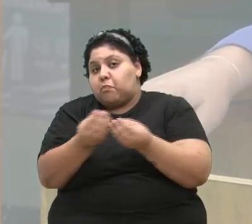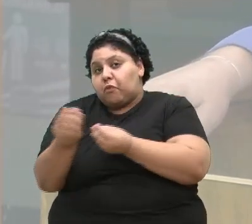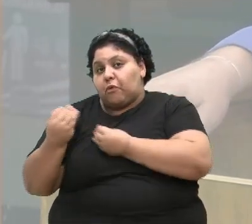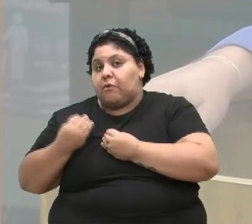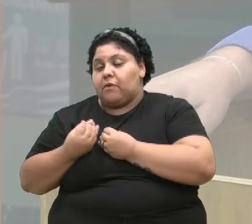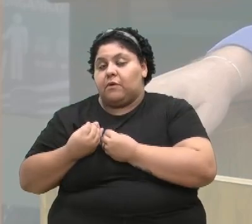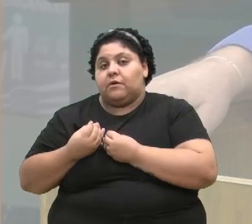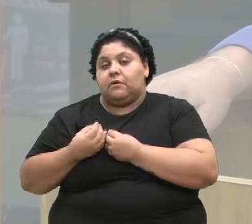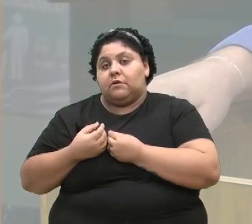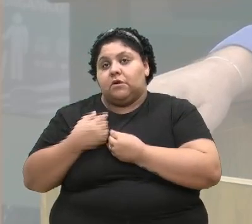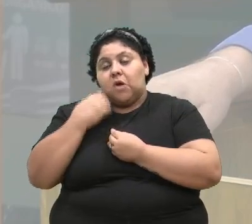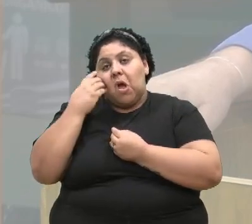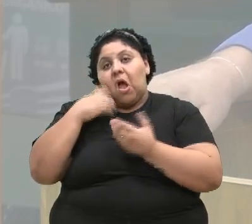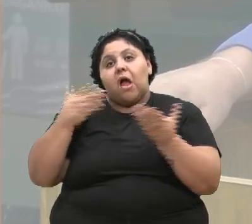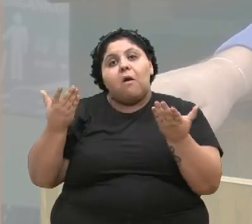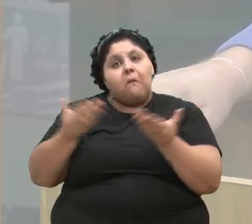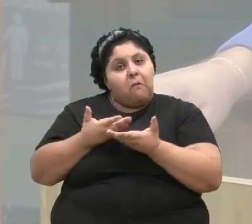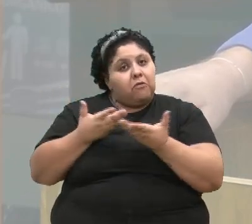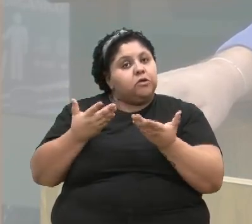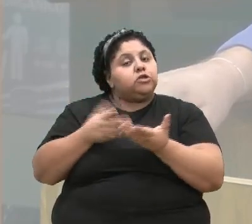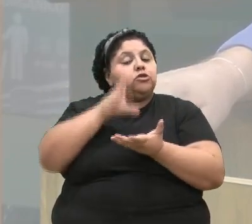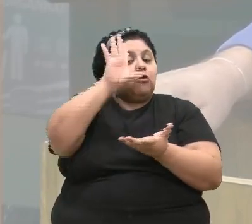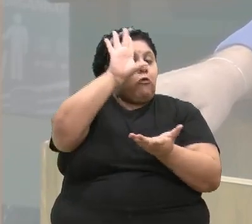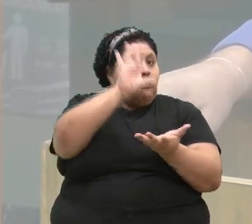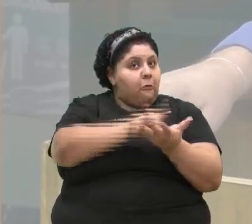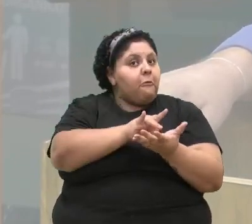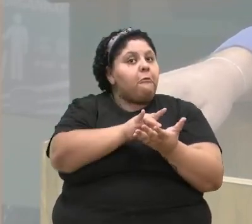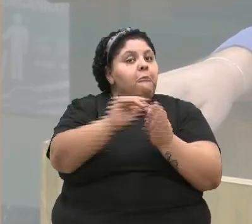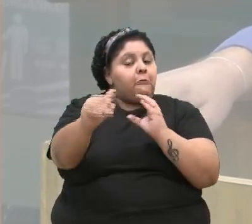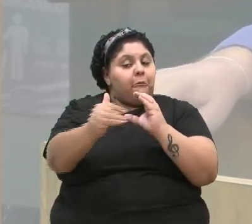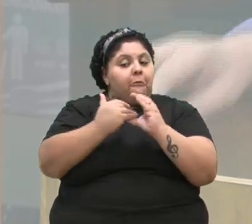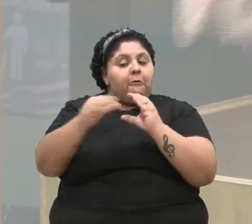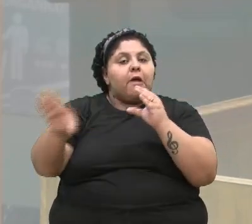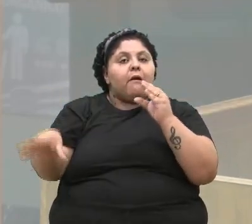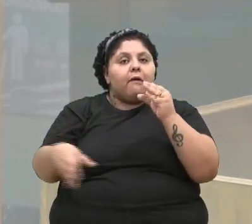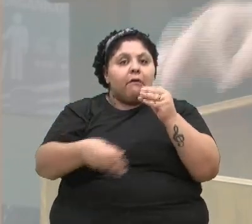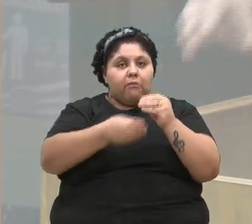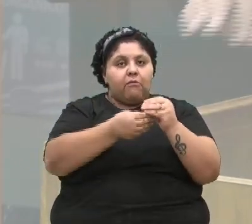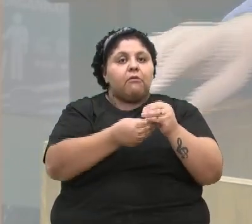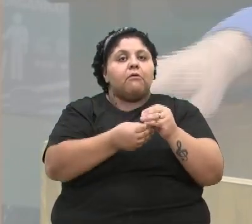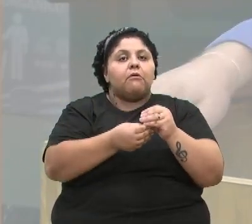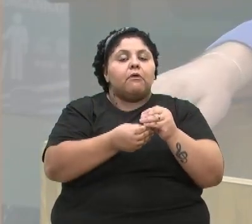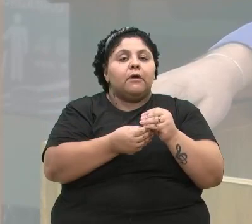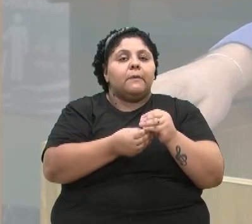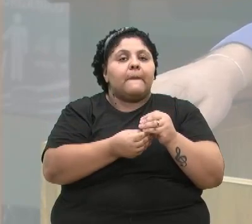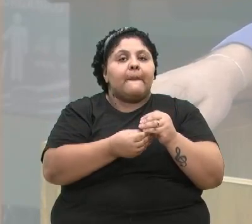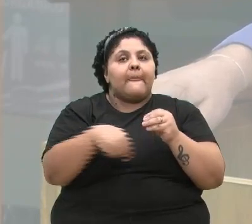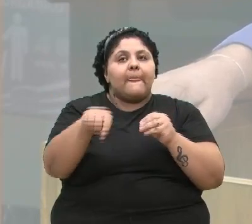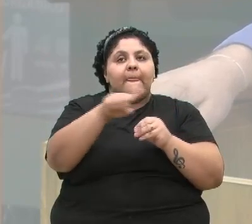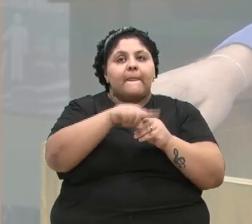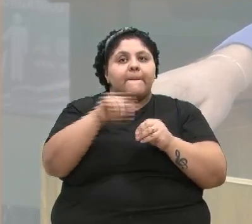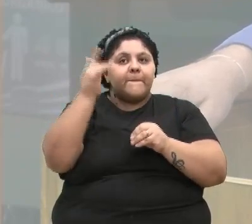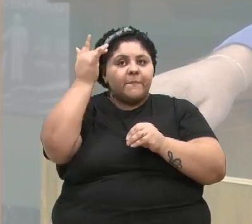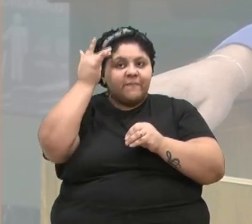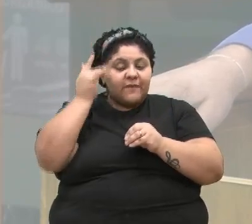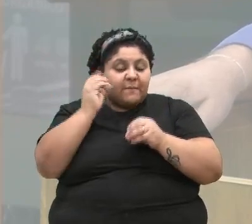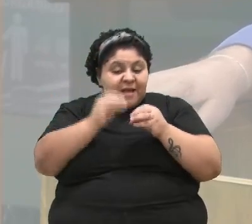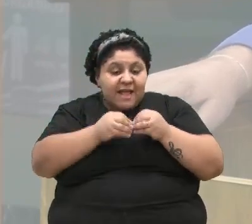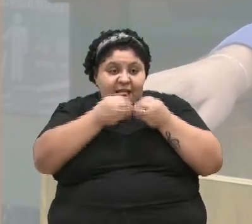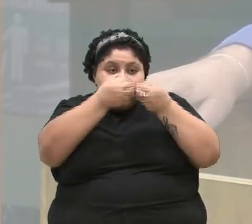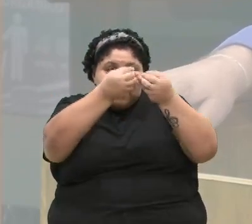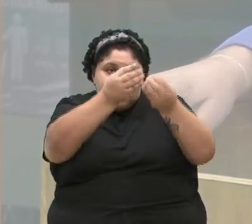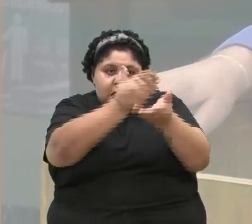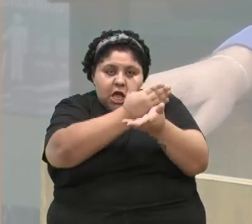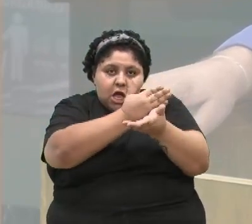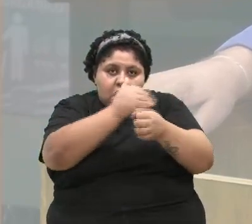ela está confirmando que vai vir uma emenda para nós. Então, amanhã será entregue. E conversando